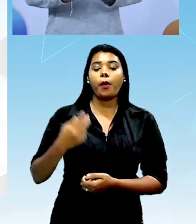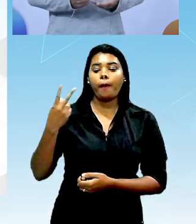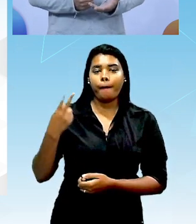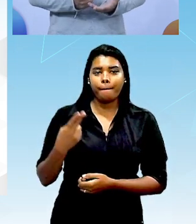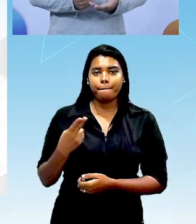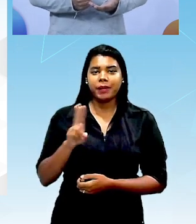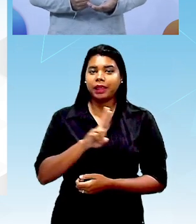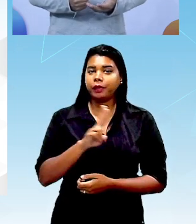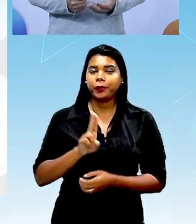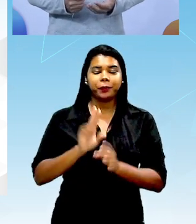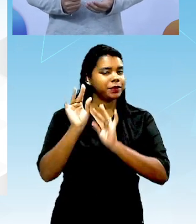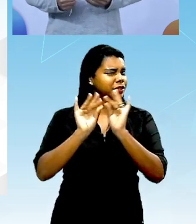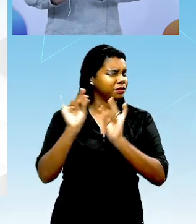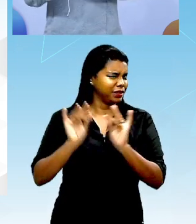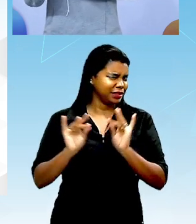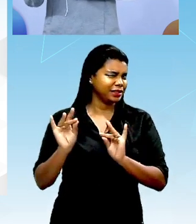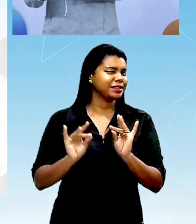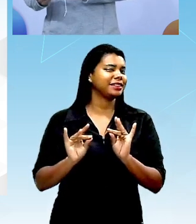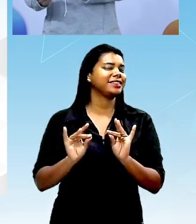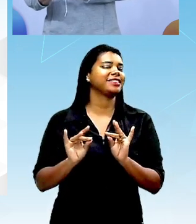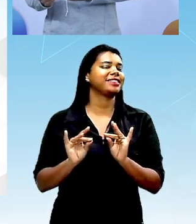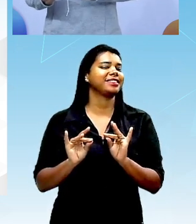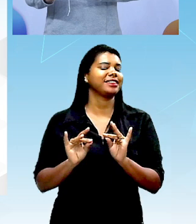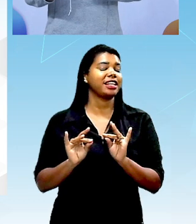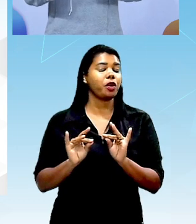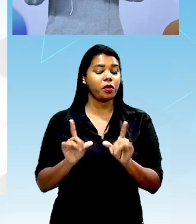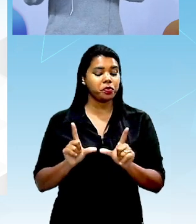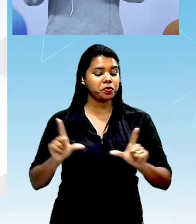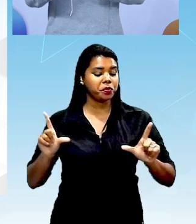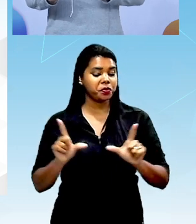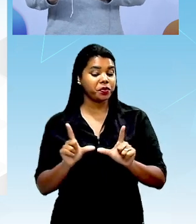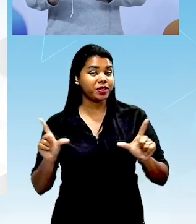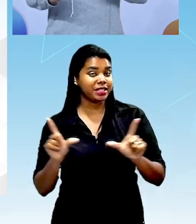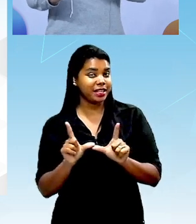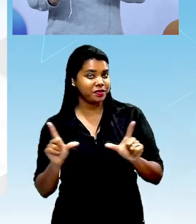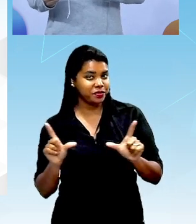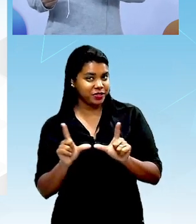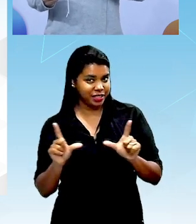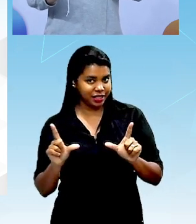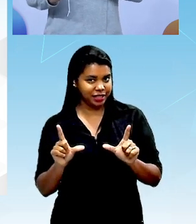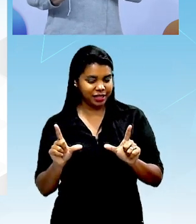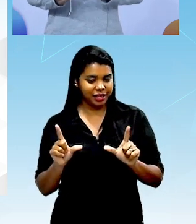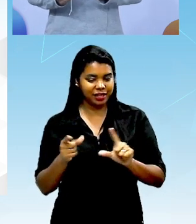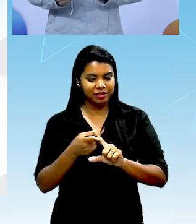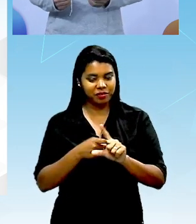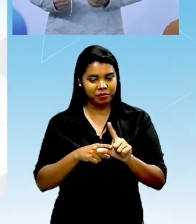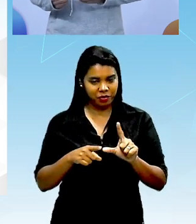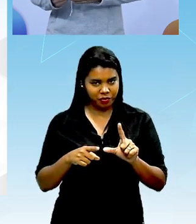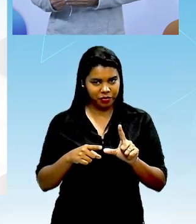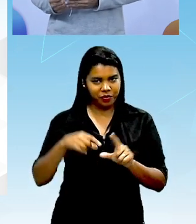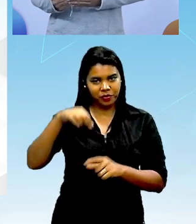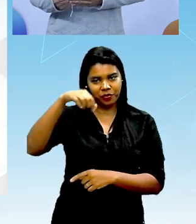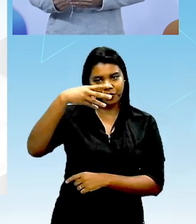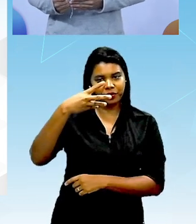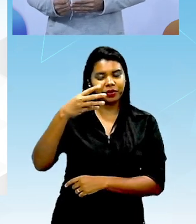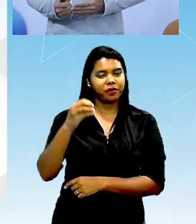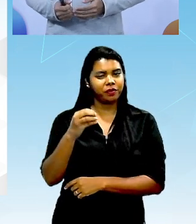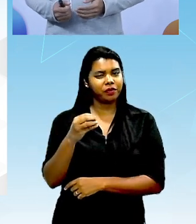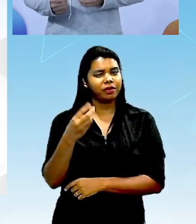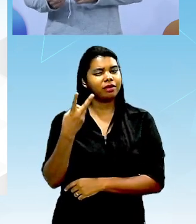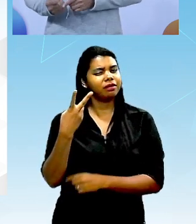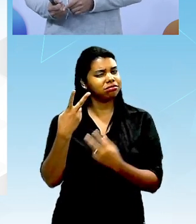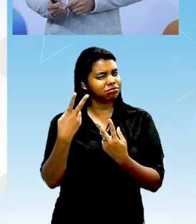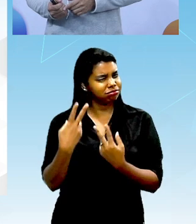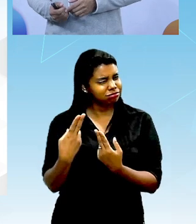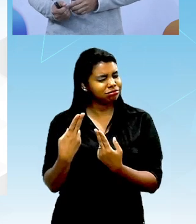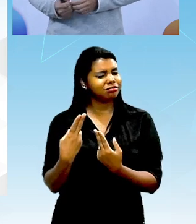nome específico. Os seus lados que formam o ângulo de 40 graus são idênticos, tá? E